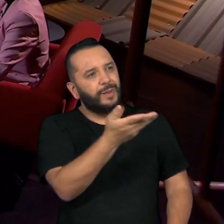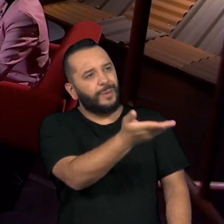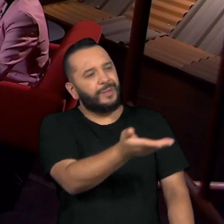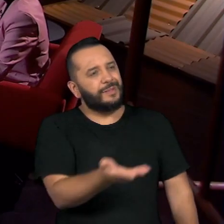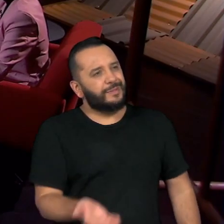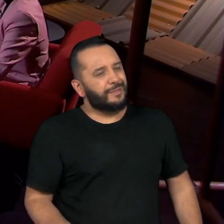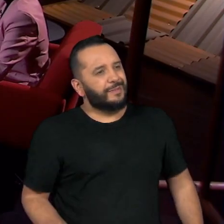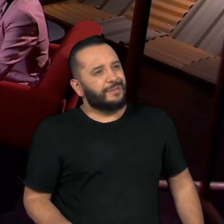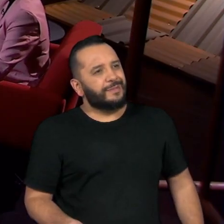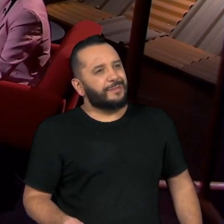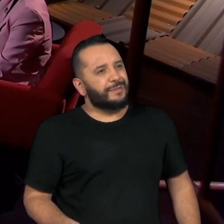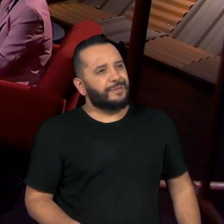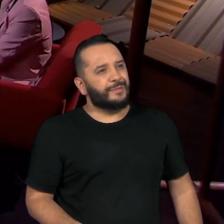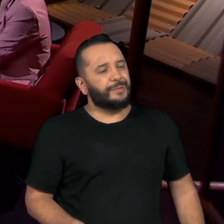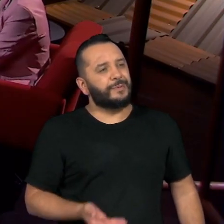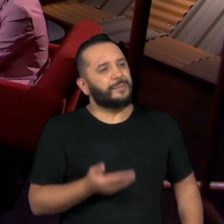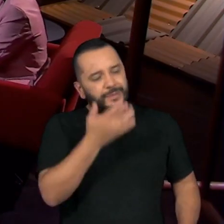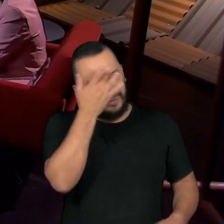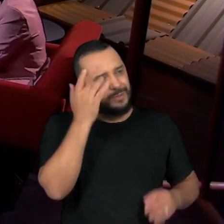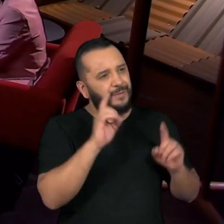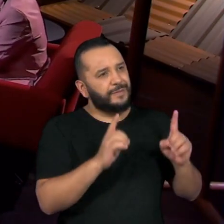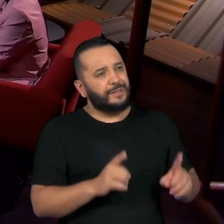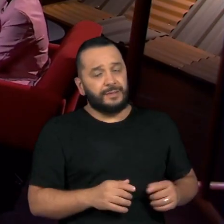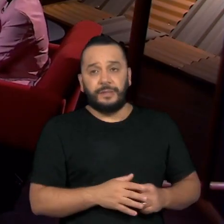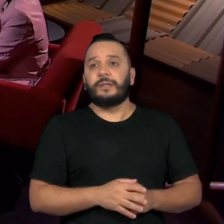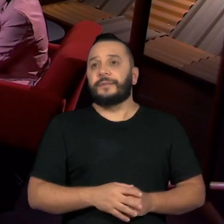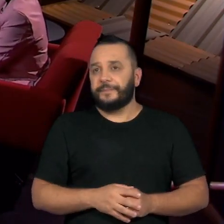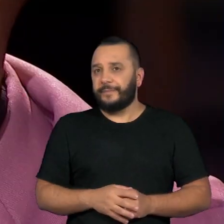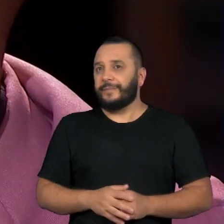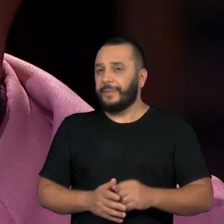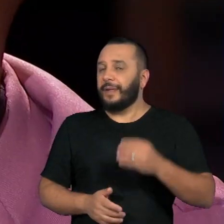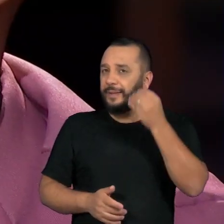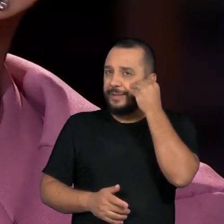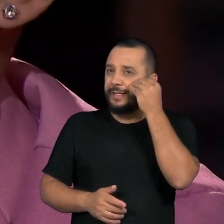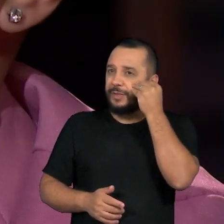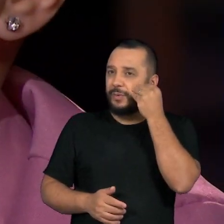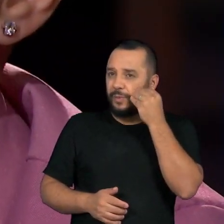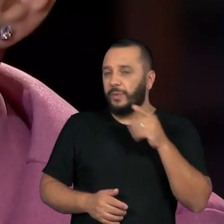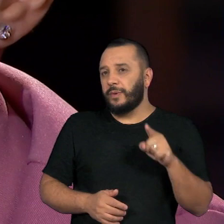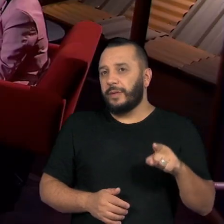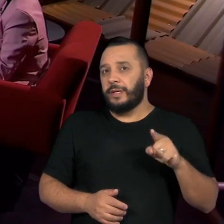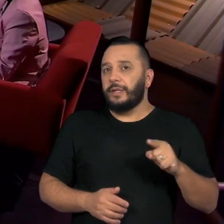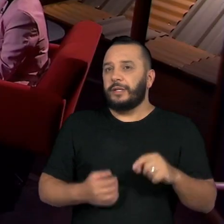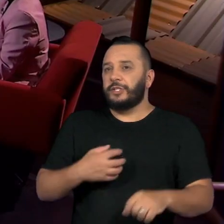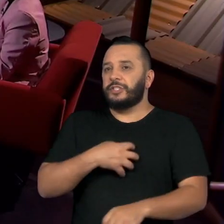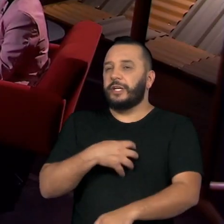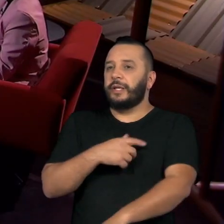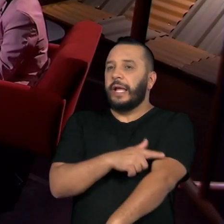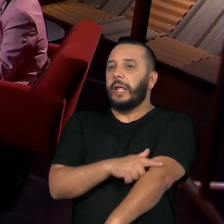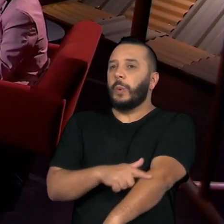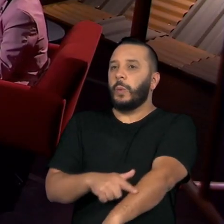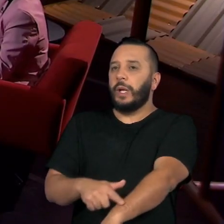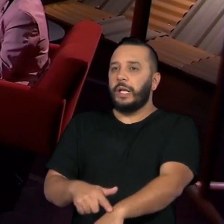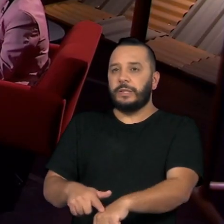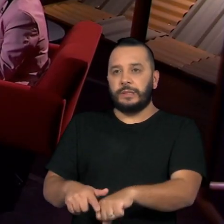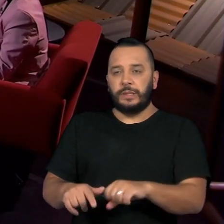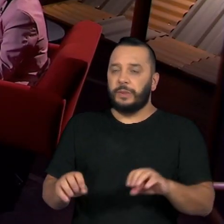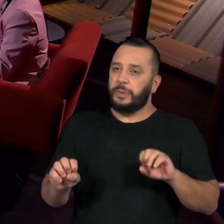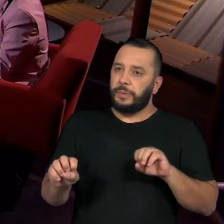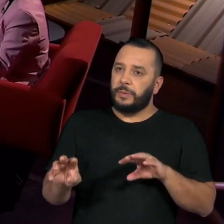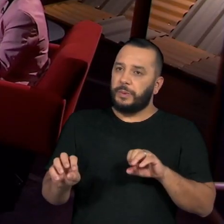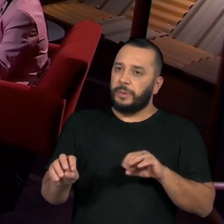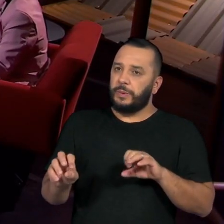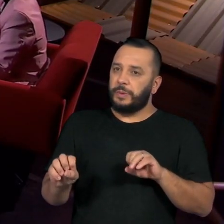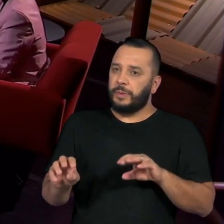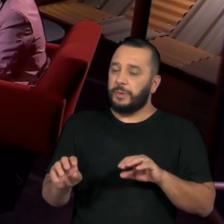contra O que pessoas a gente com deficiência? fez foi tentar assumir uma postura educada. O que a gente tentou mostrar? Que nós